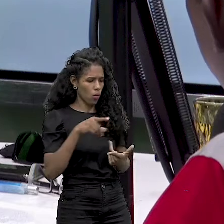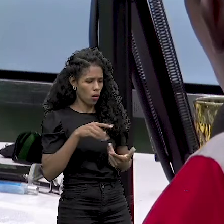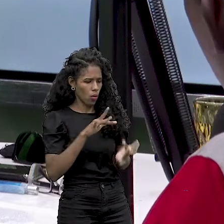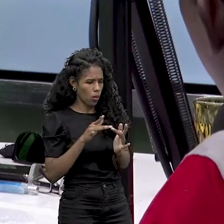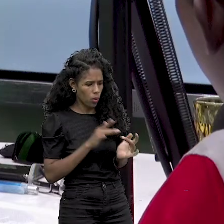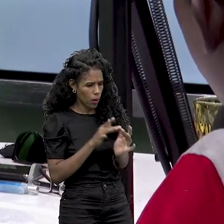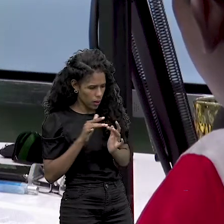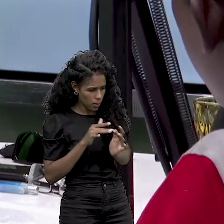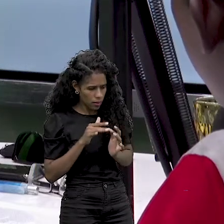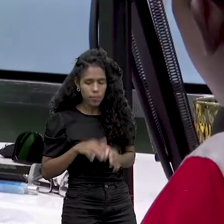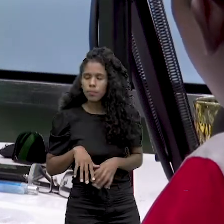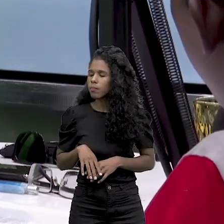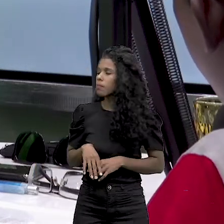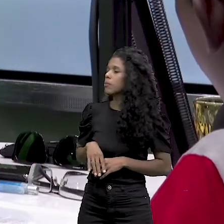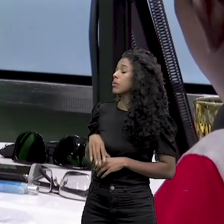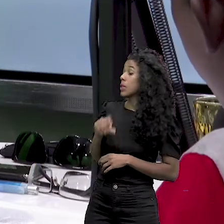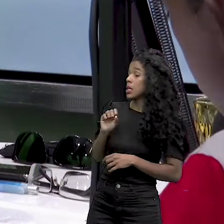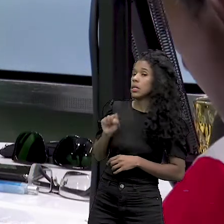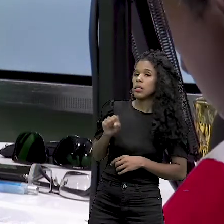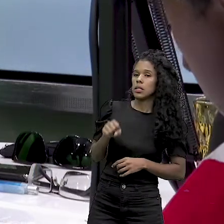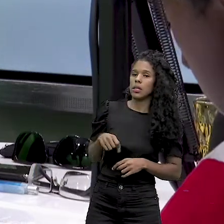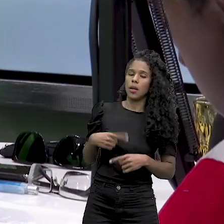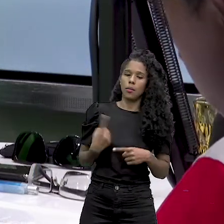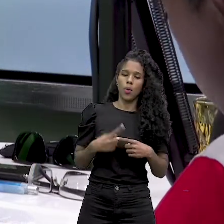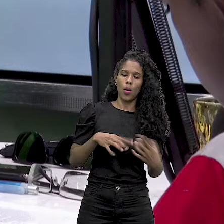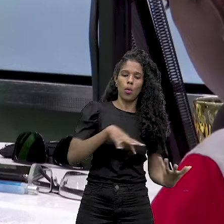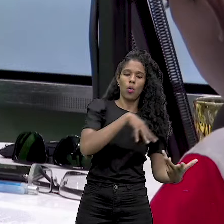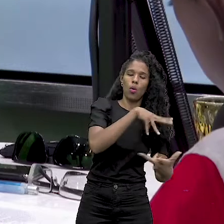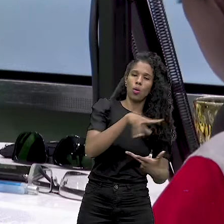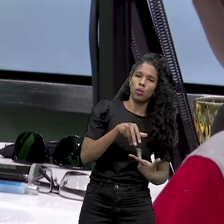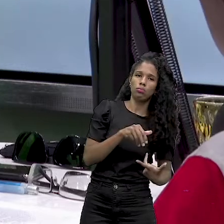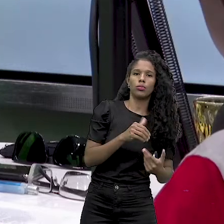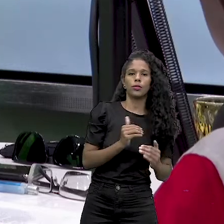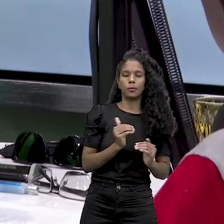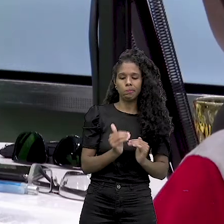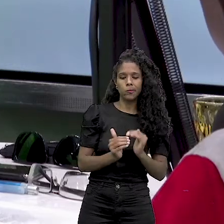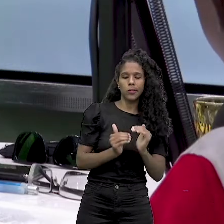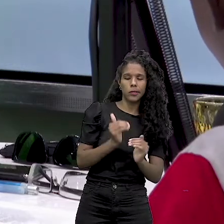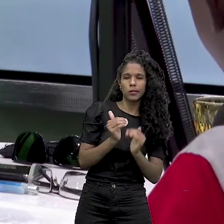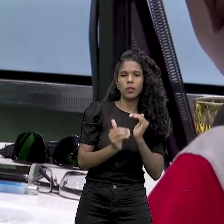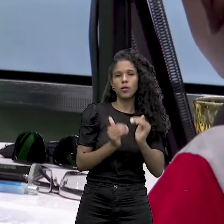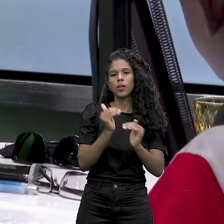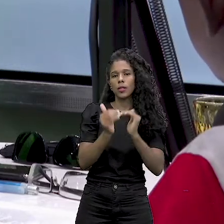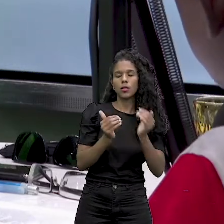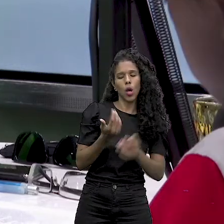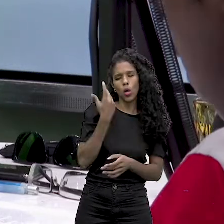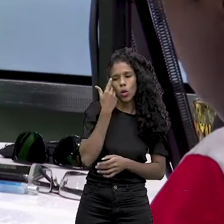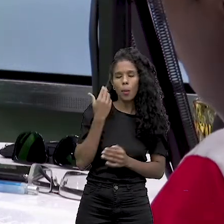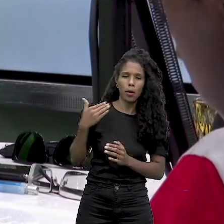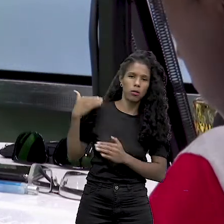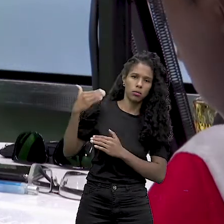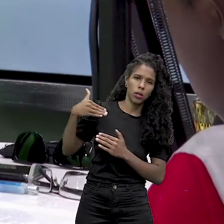expandiram tanto que eles chamaram de globalização, tá? Então, vamos falar que tem essa relação direta,